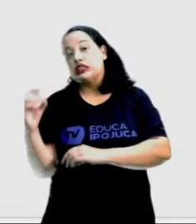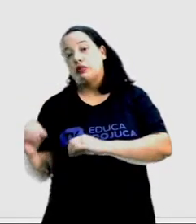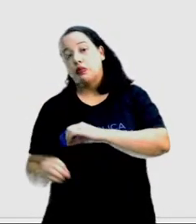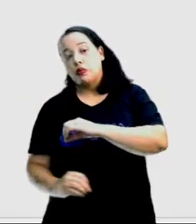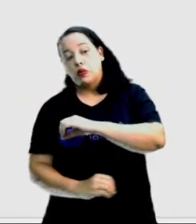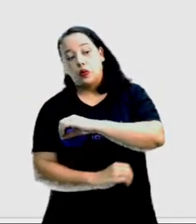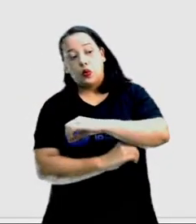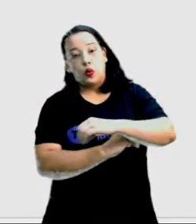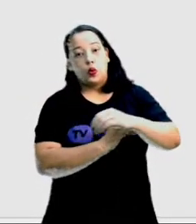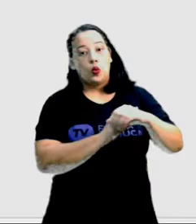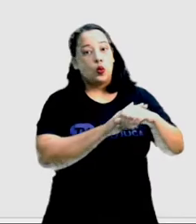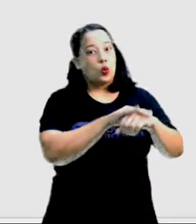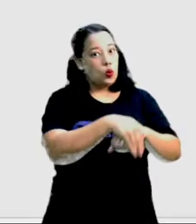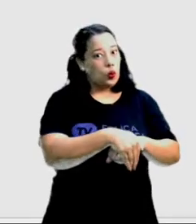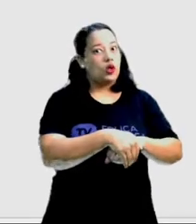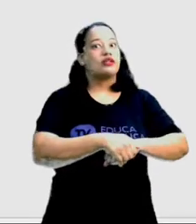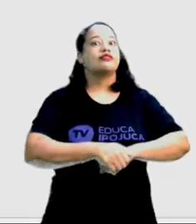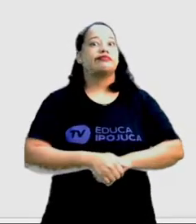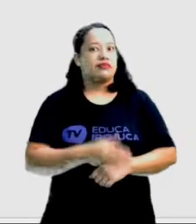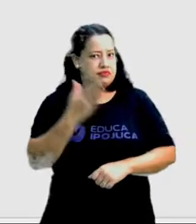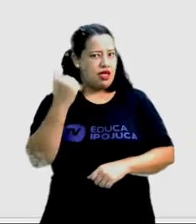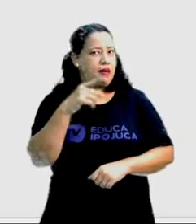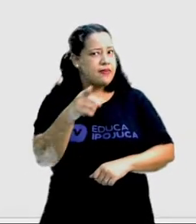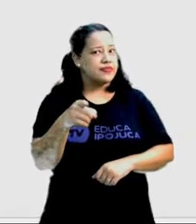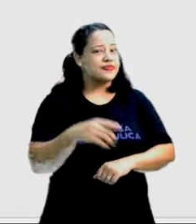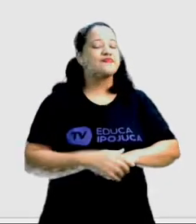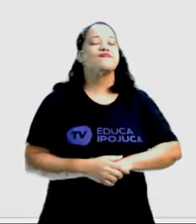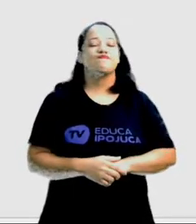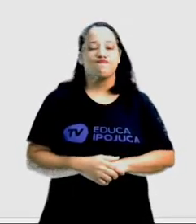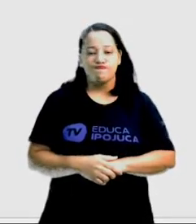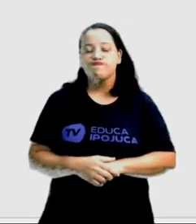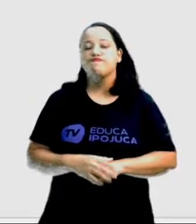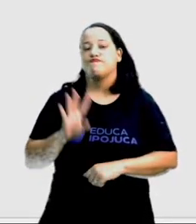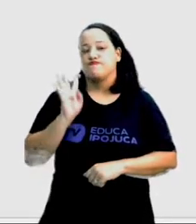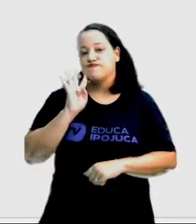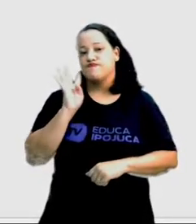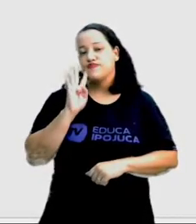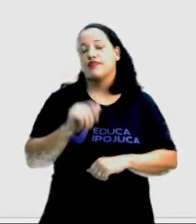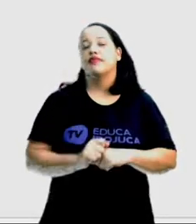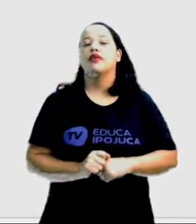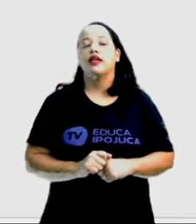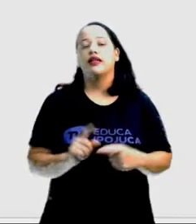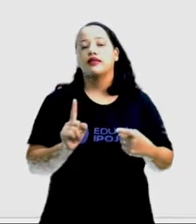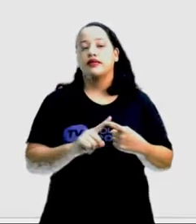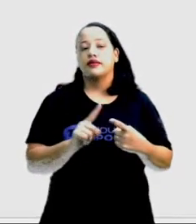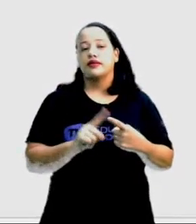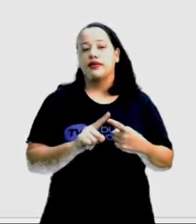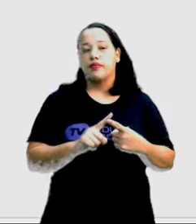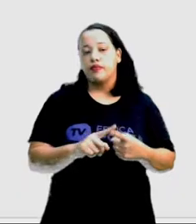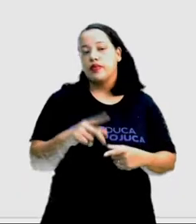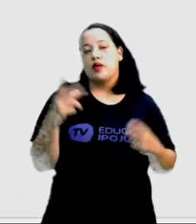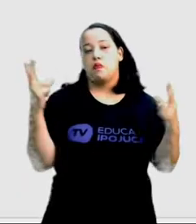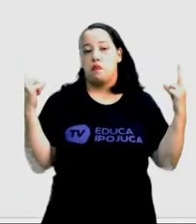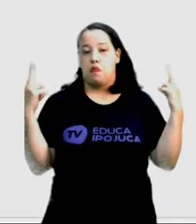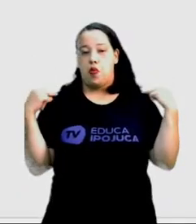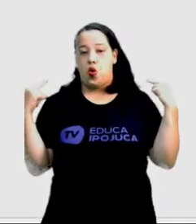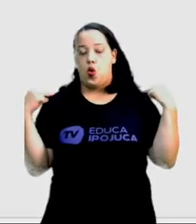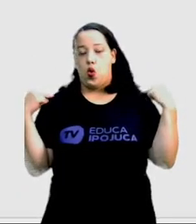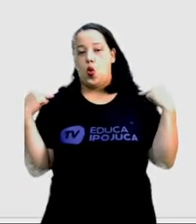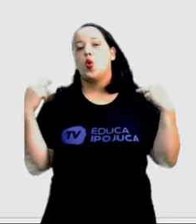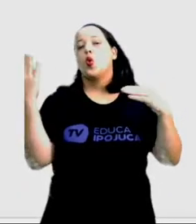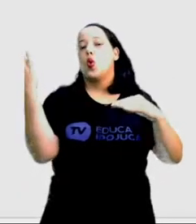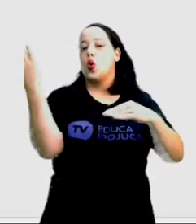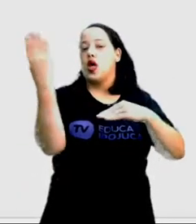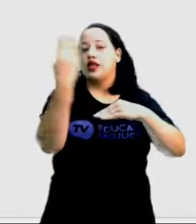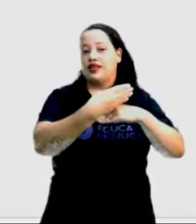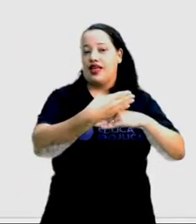da noite. Vocês sabiam disso? Legal, né? O taxista também. Eles trabalham no